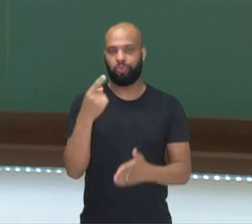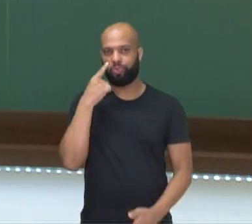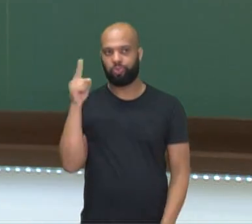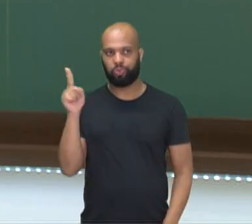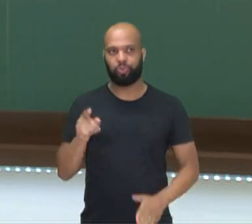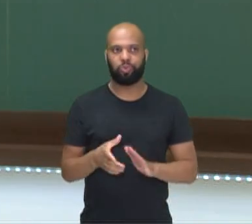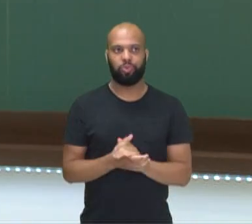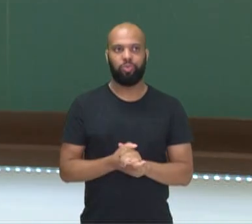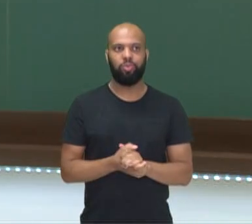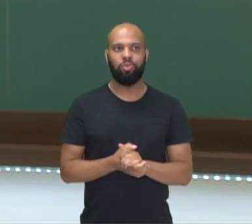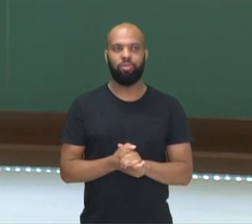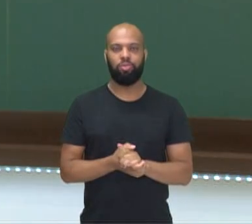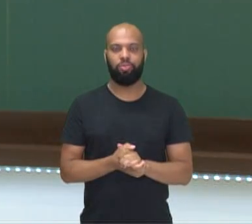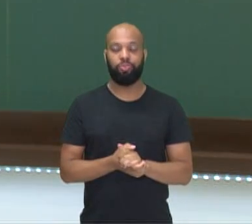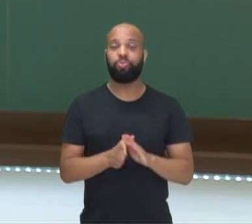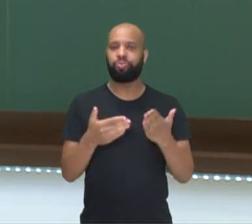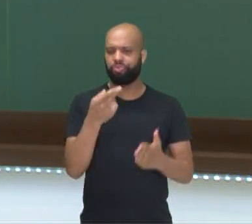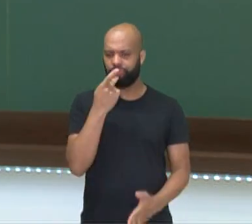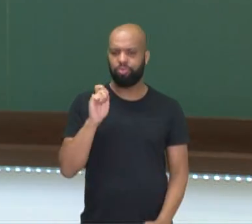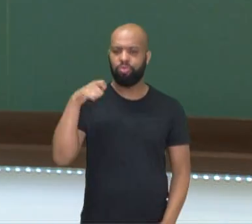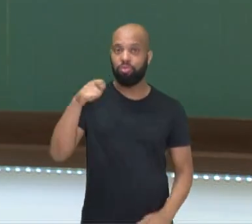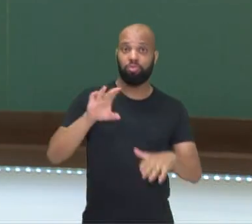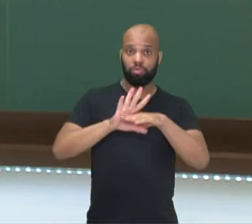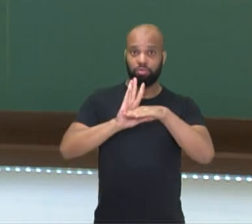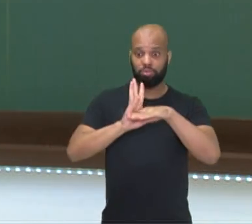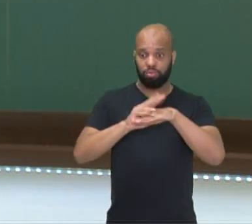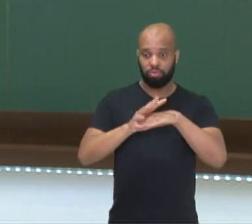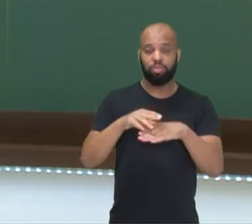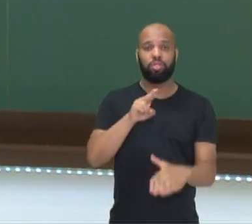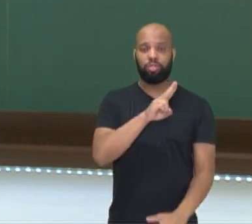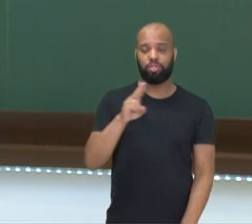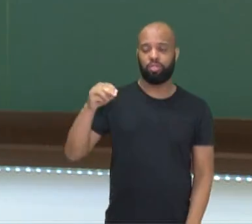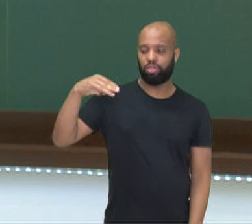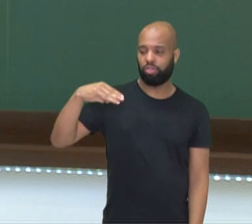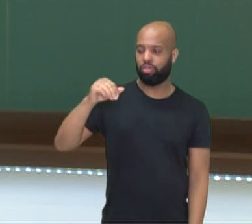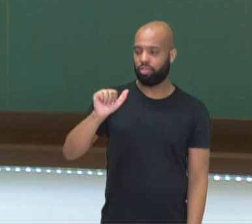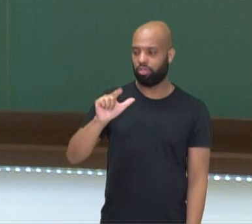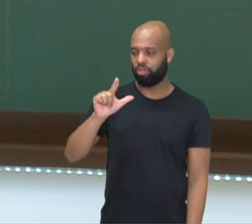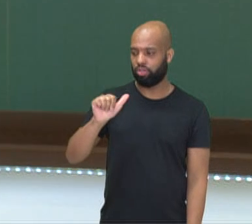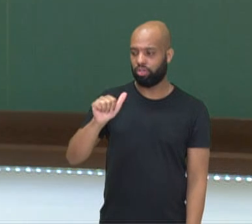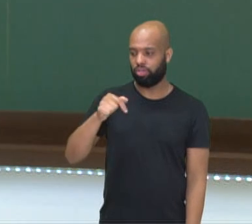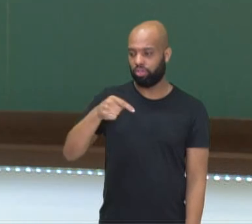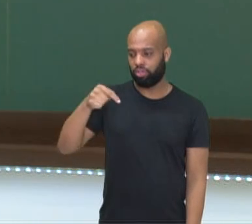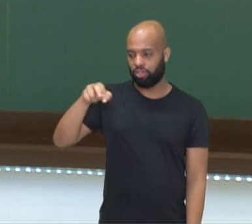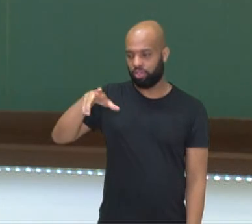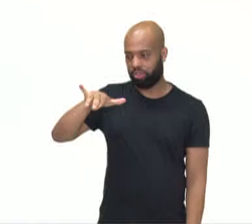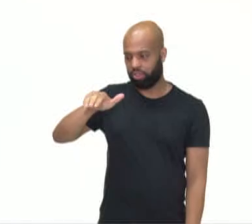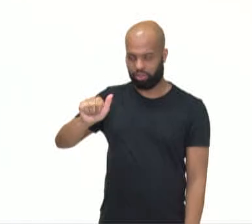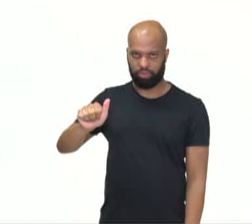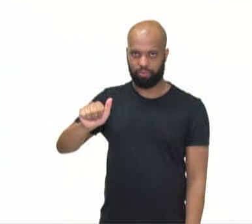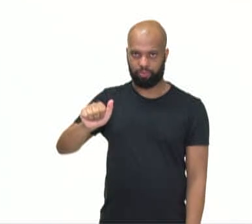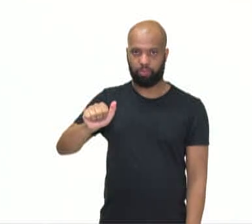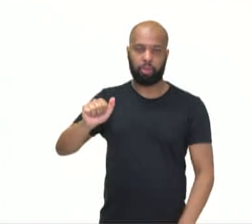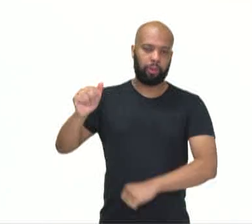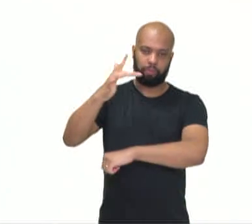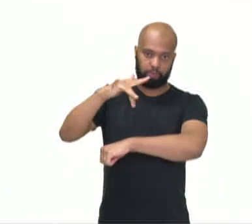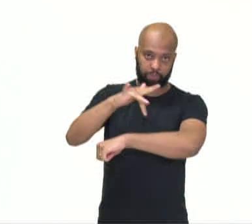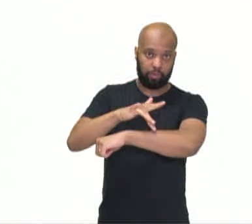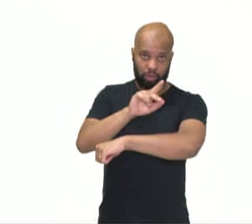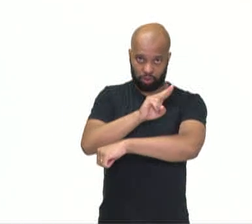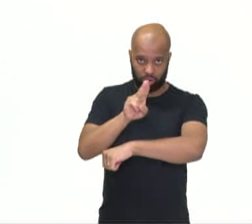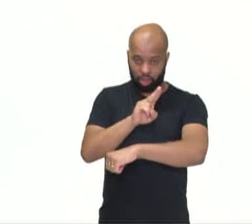olhadinha? Estamos falando da malária. Quem é o agente causador? Os sintomas